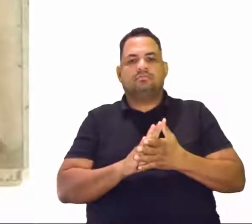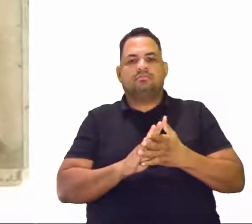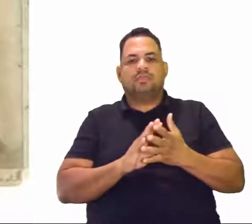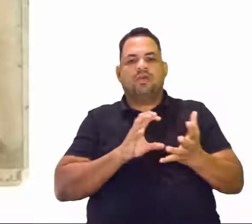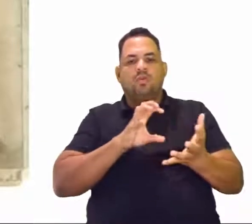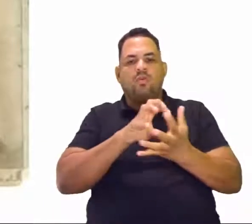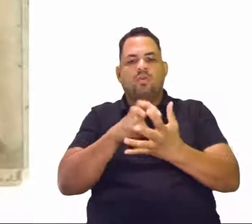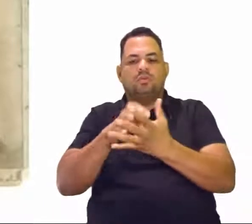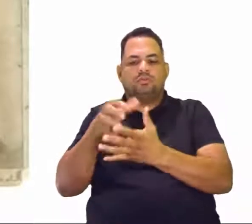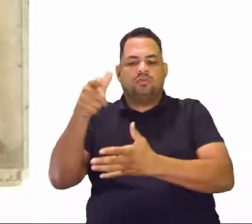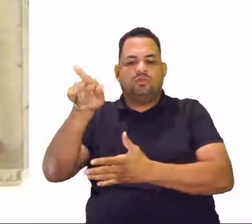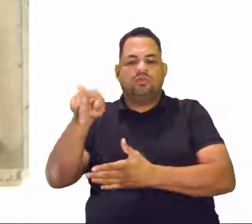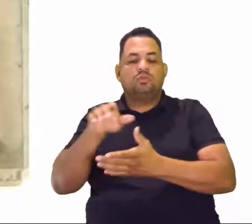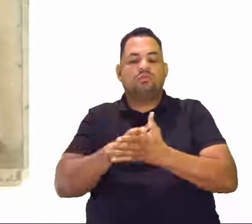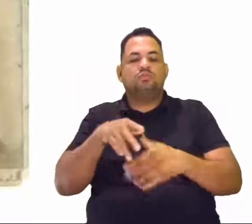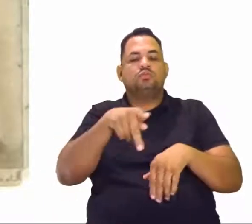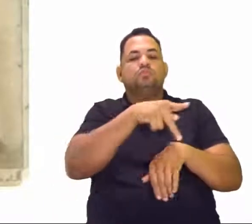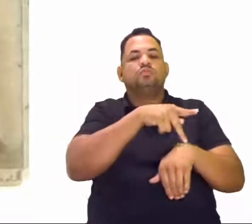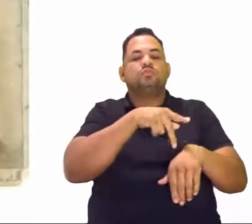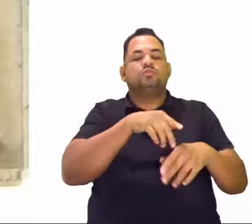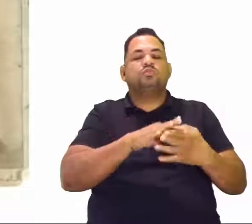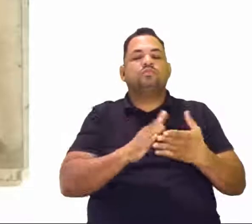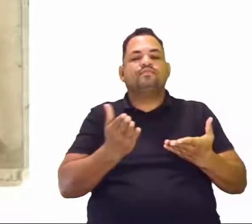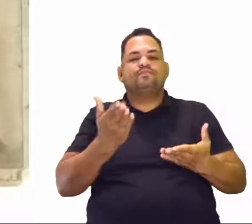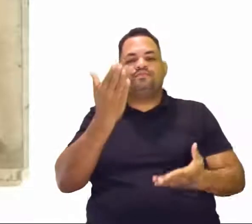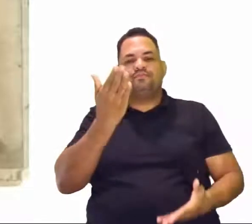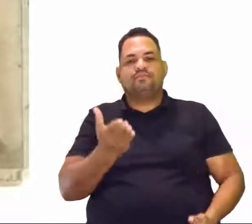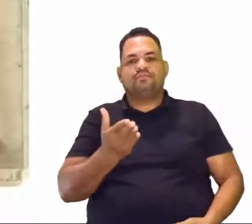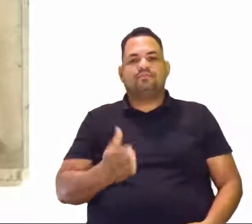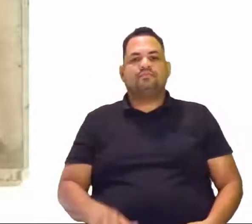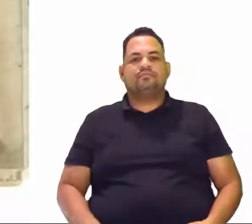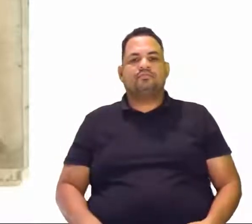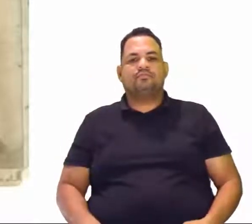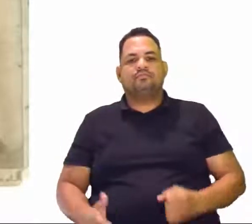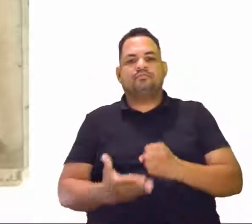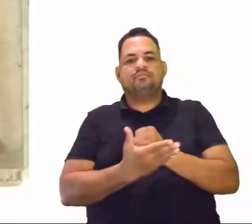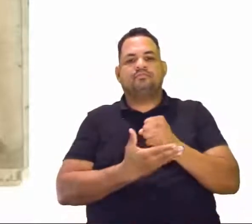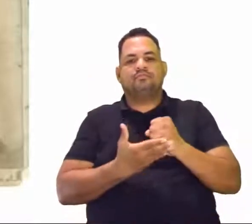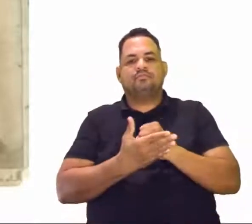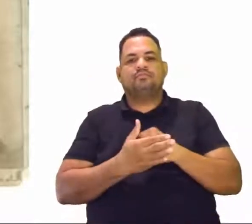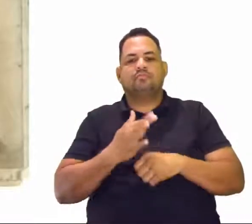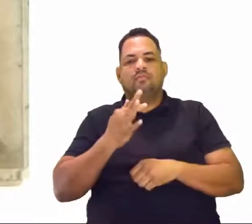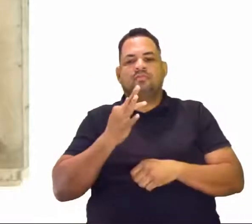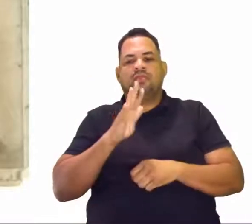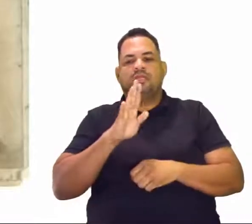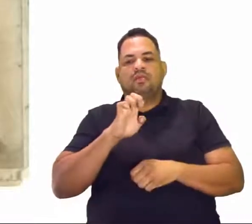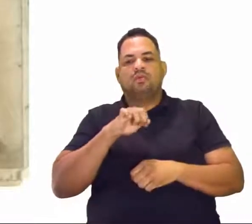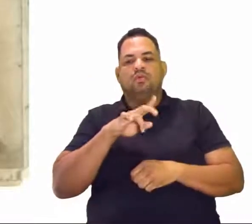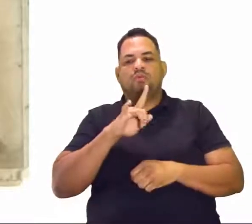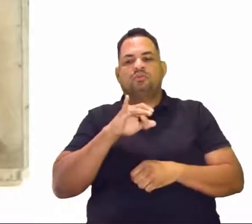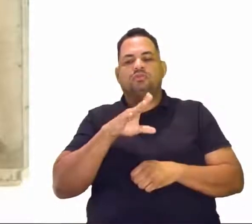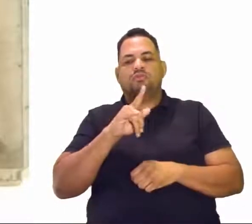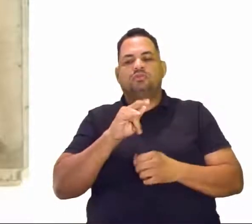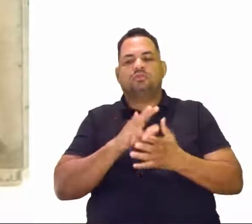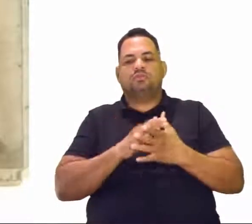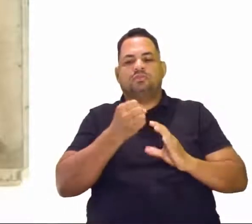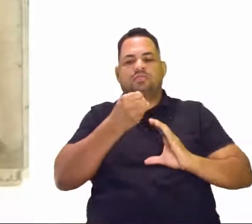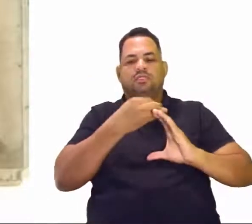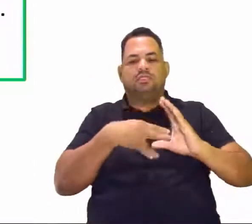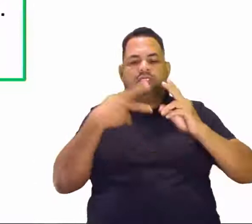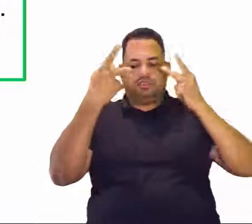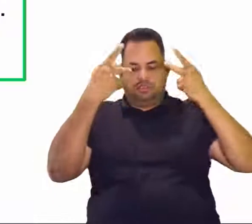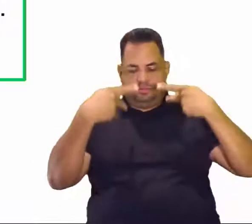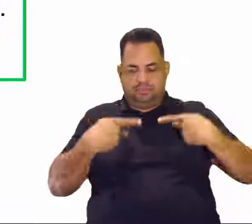colonizar o outro foi aí baseada em fenótipos ou seja características